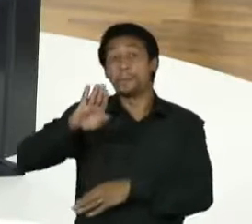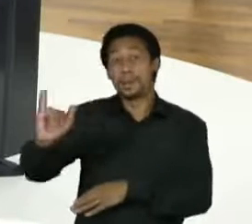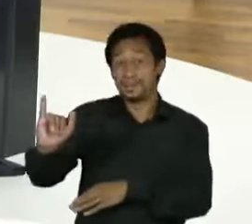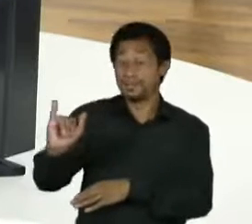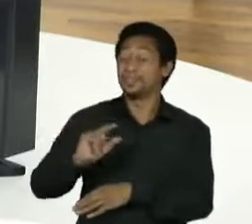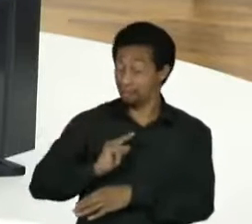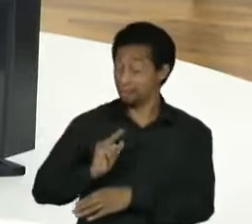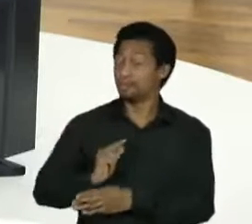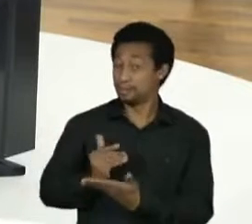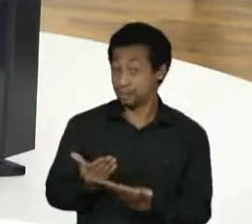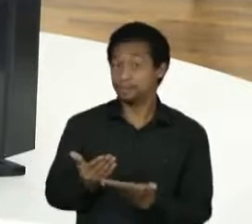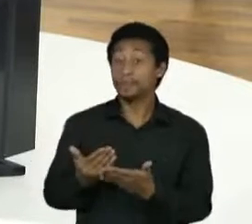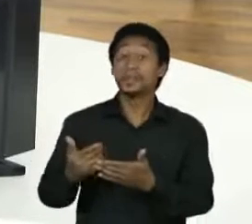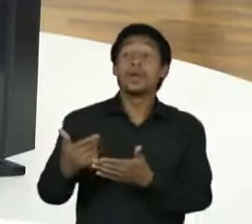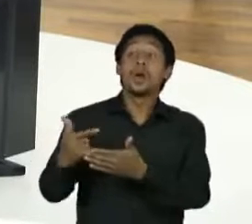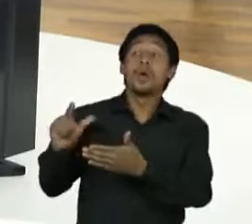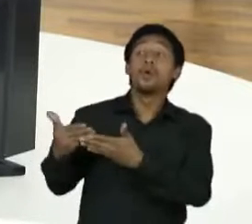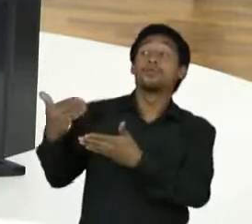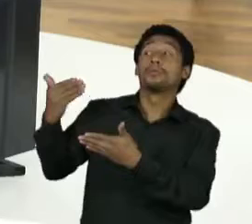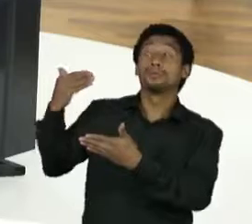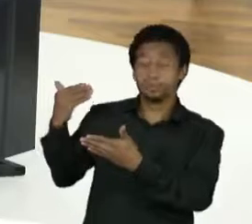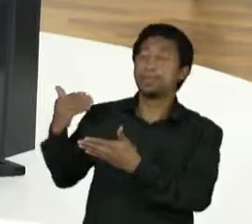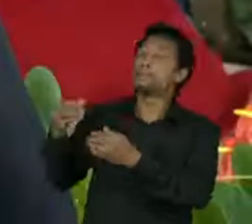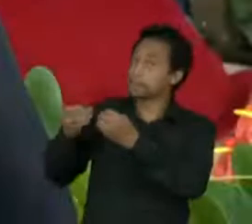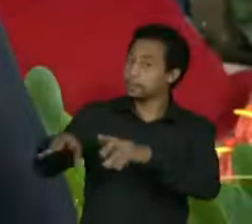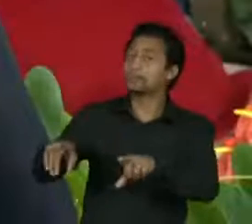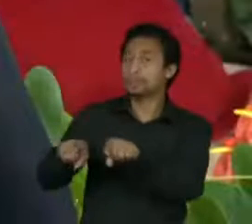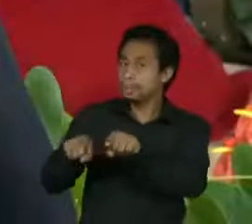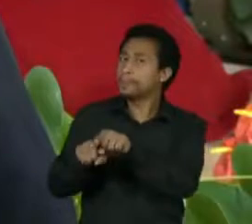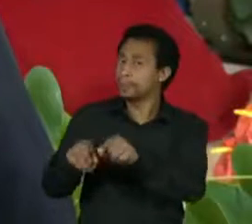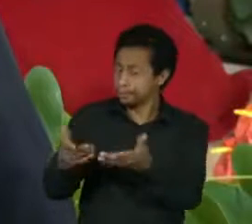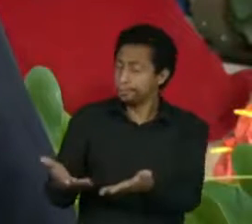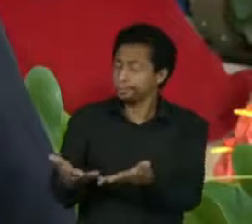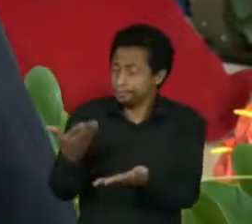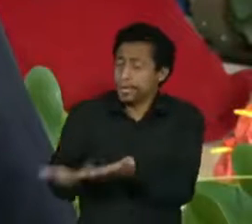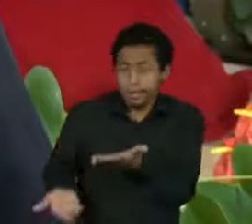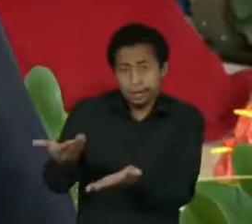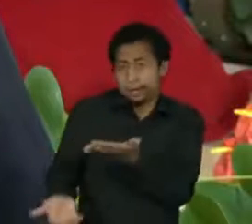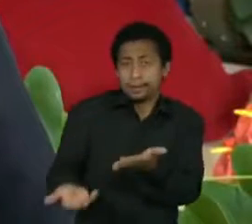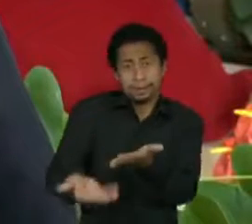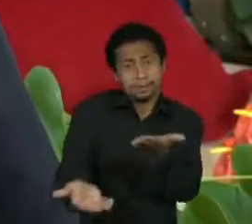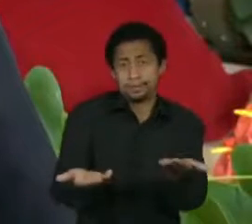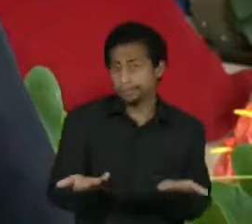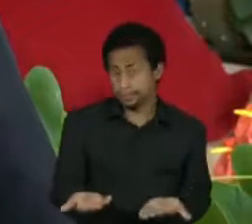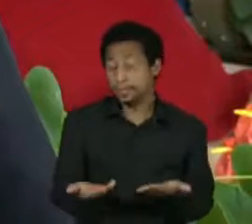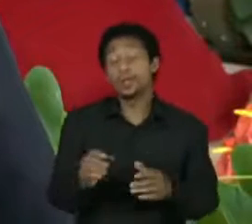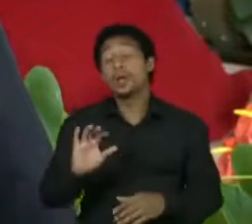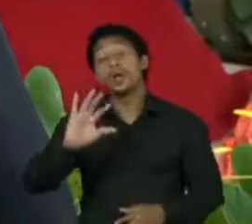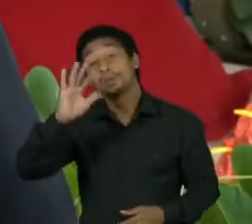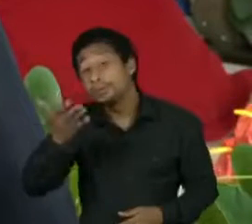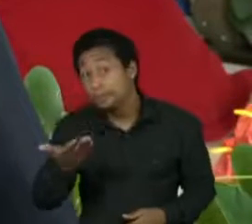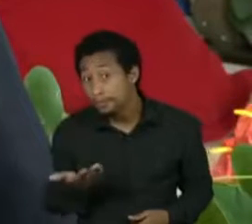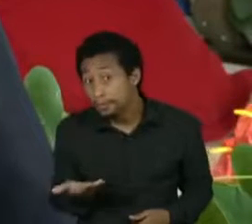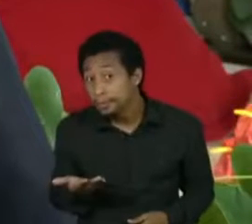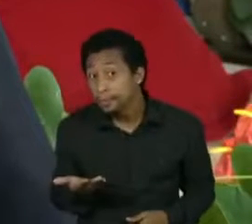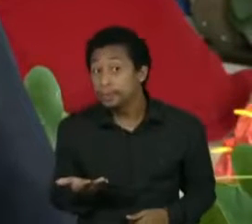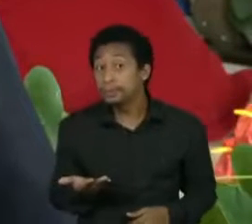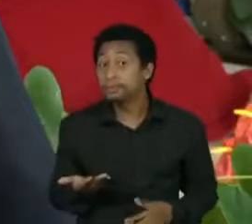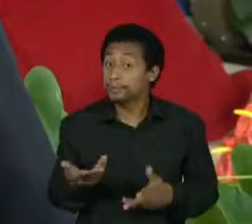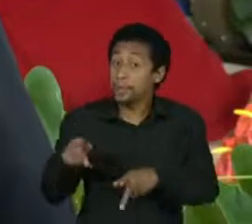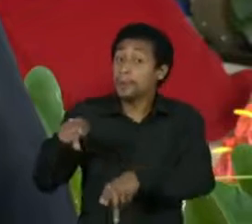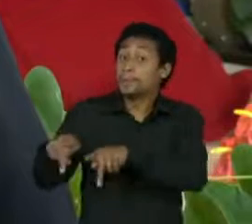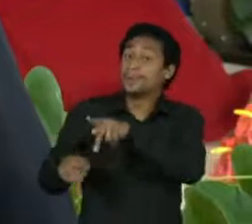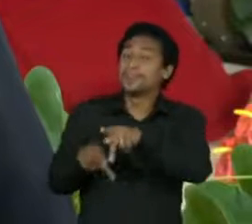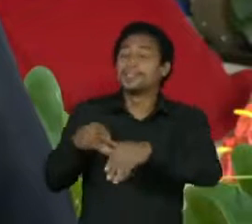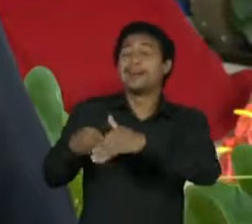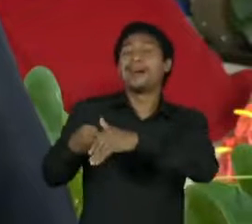outros menos, mas houve perdas. Então, isso acostumou o